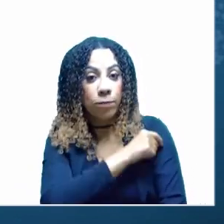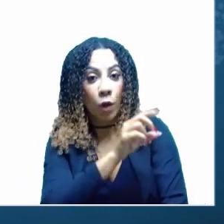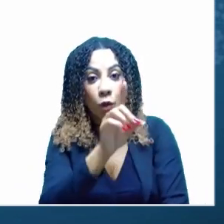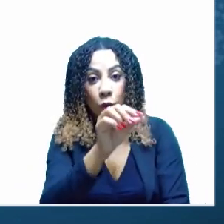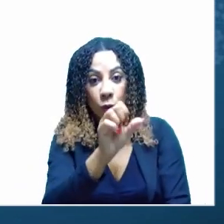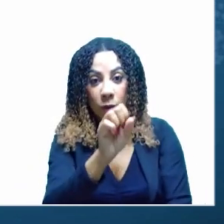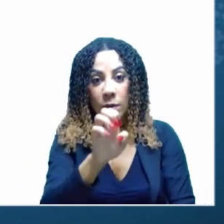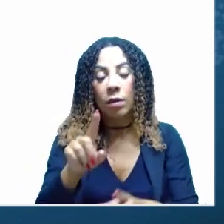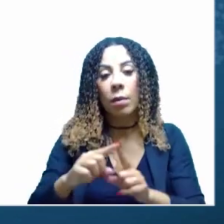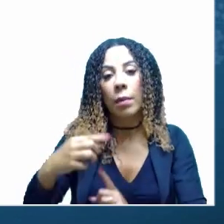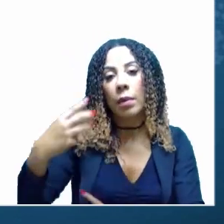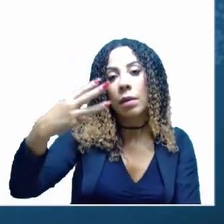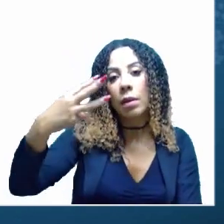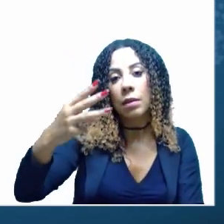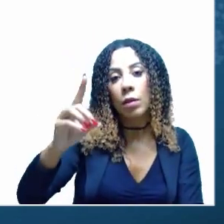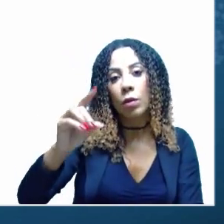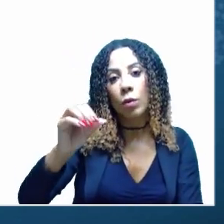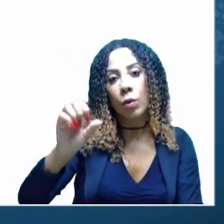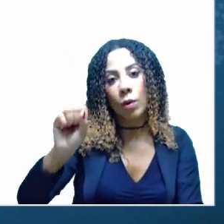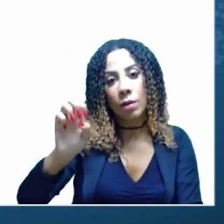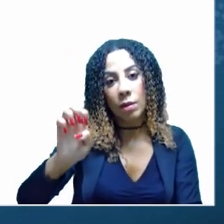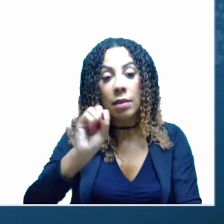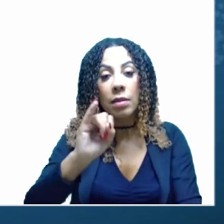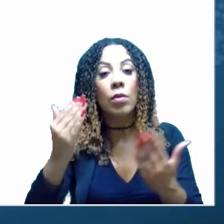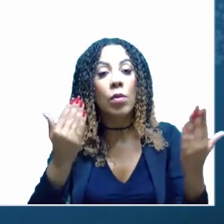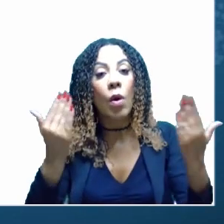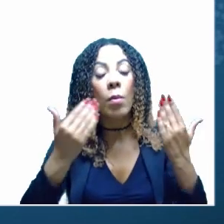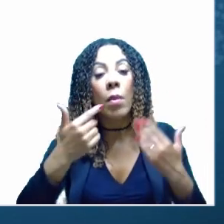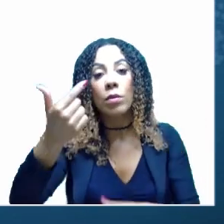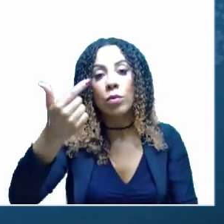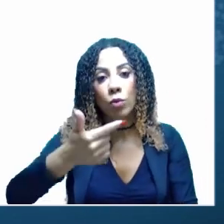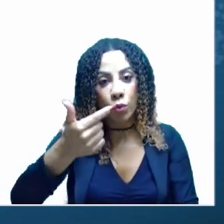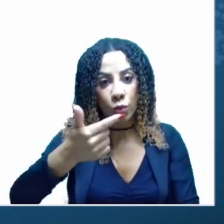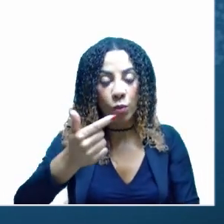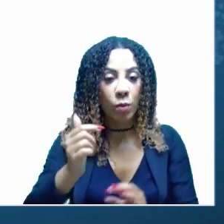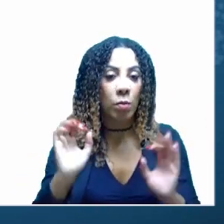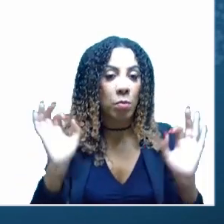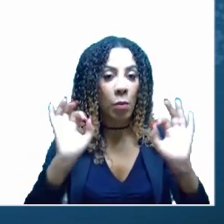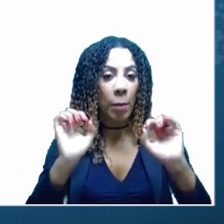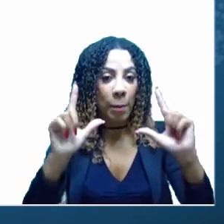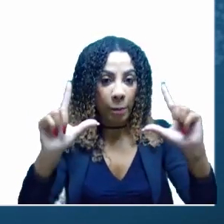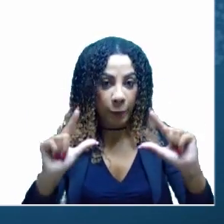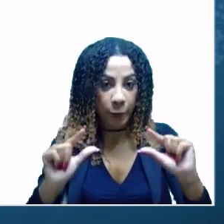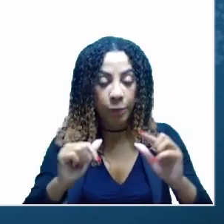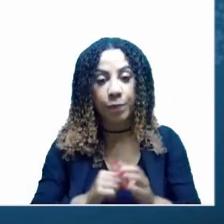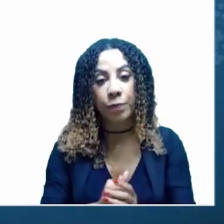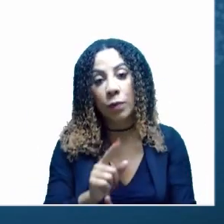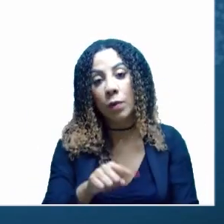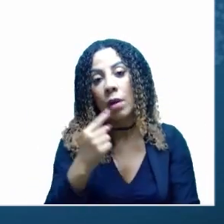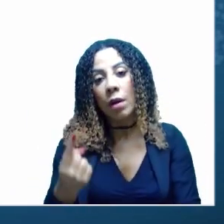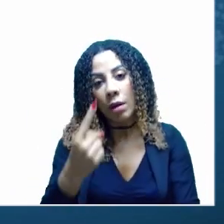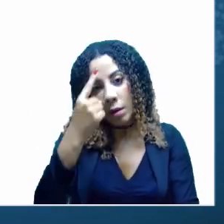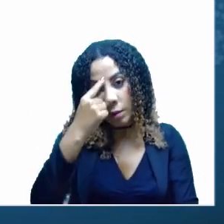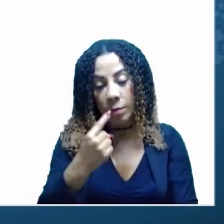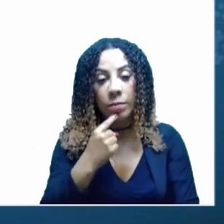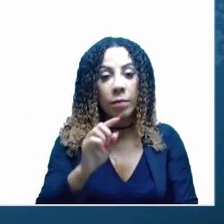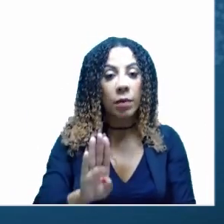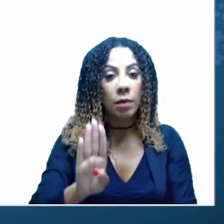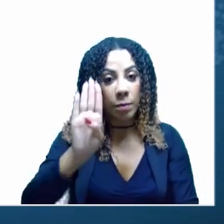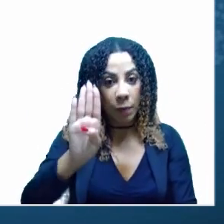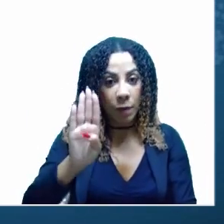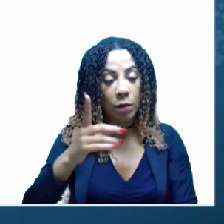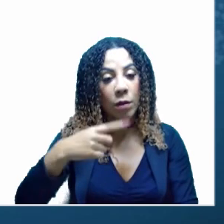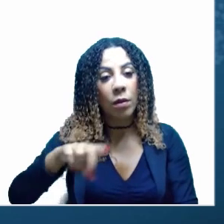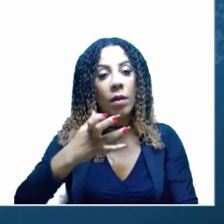em comparação com a segunda dose. Na figura B, nós queríamos estratificar agora os tipos